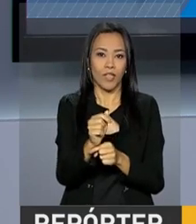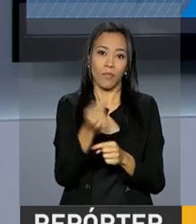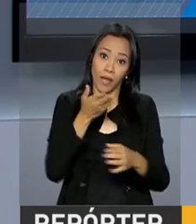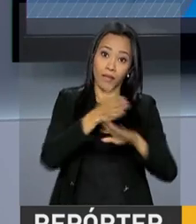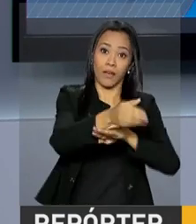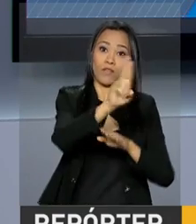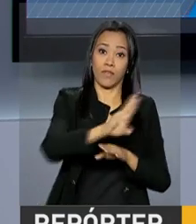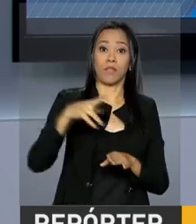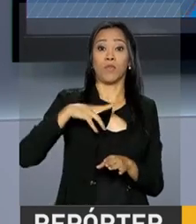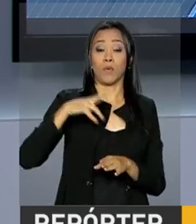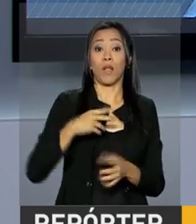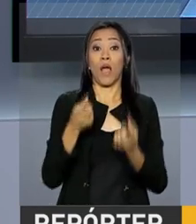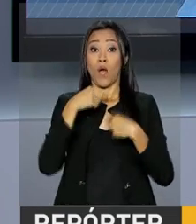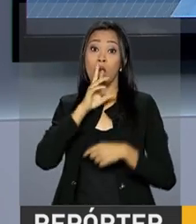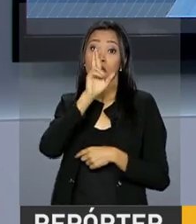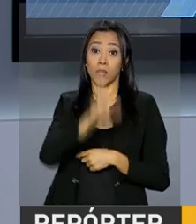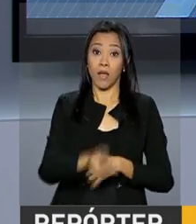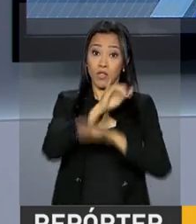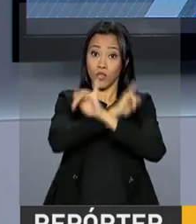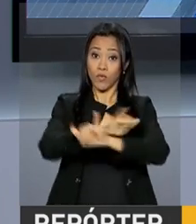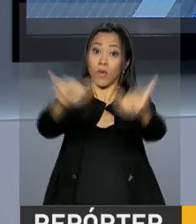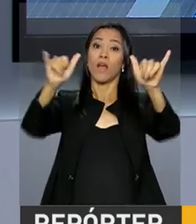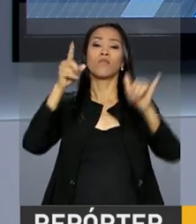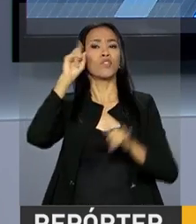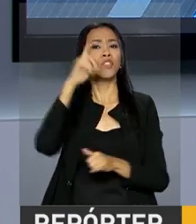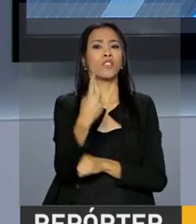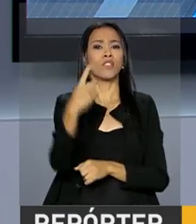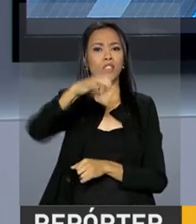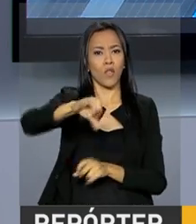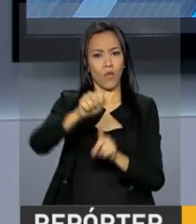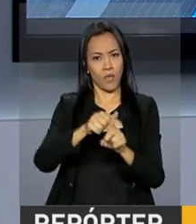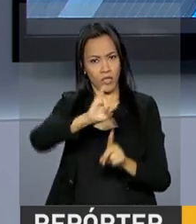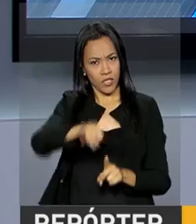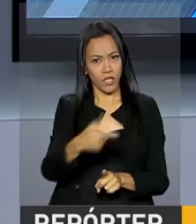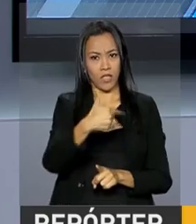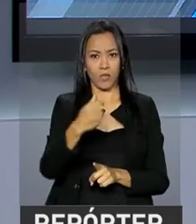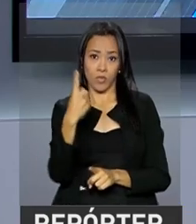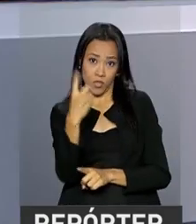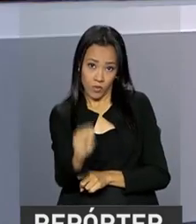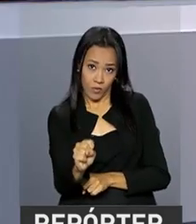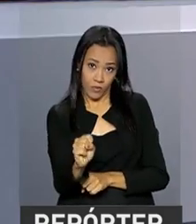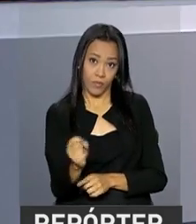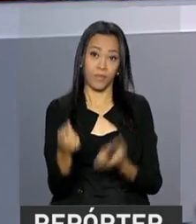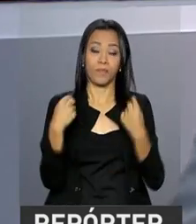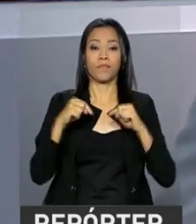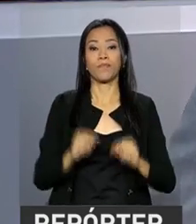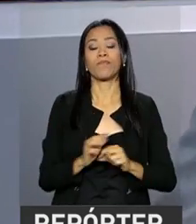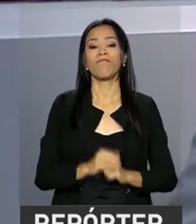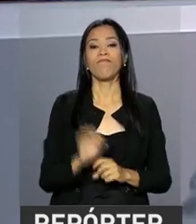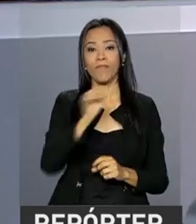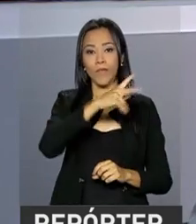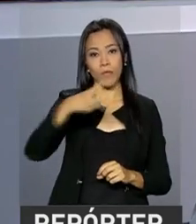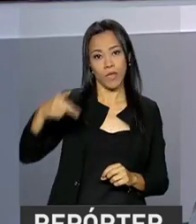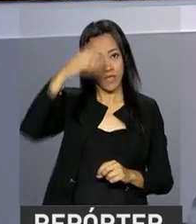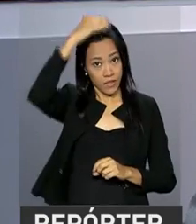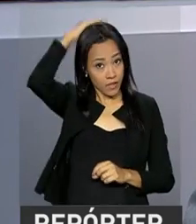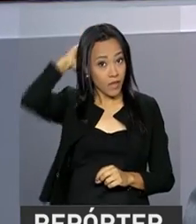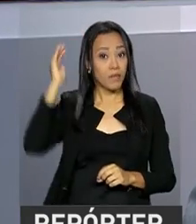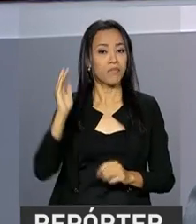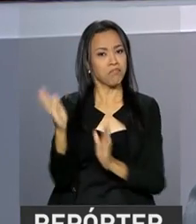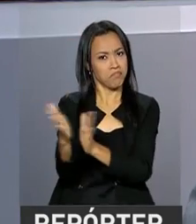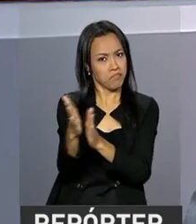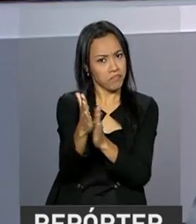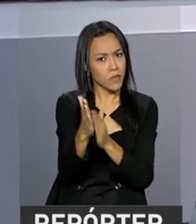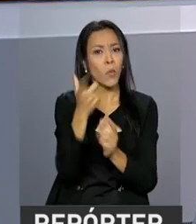previsão é de que o resultado seja divulgado no dia 19 de janeiro de 2018 e o presidente Michel Temer